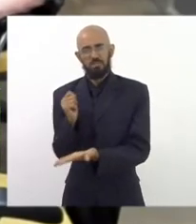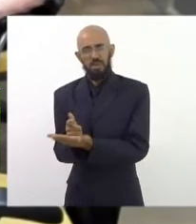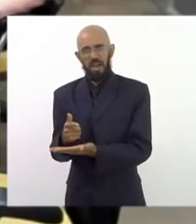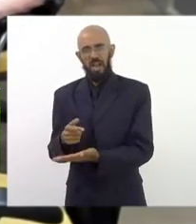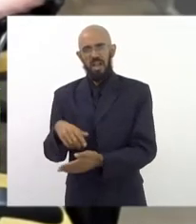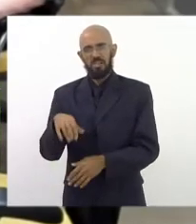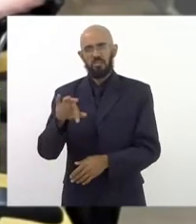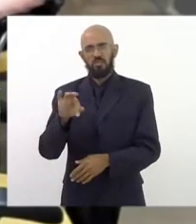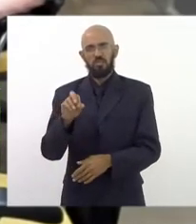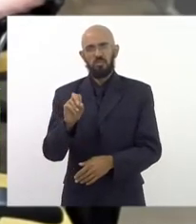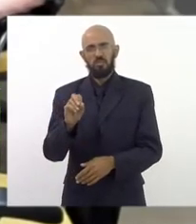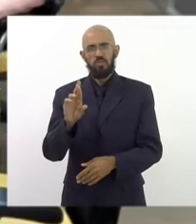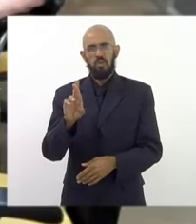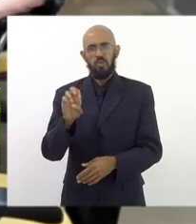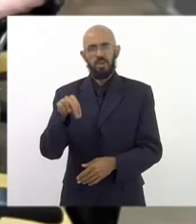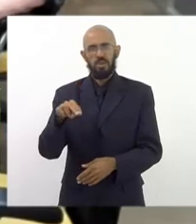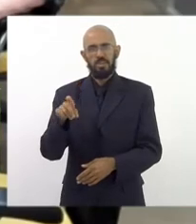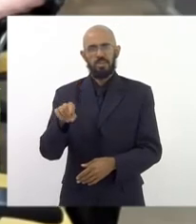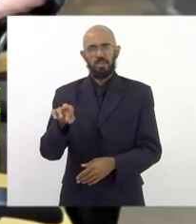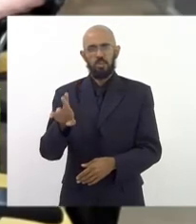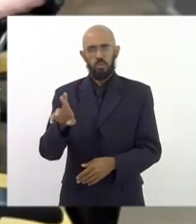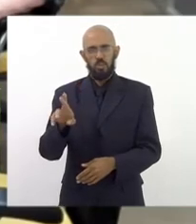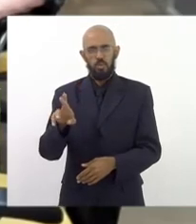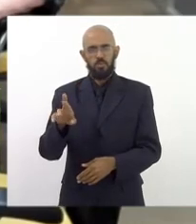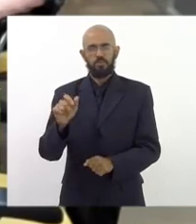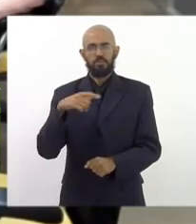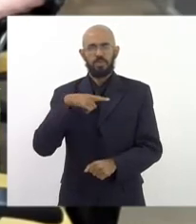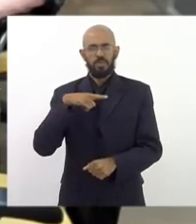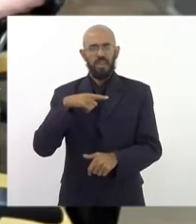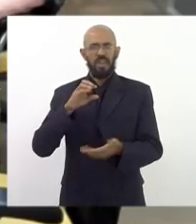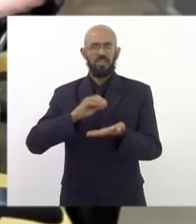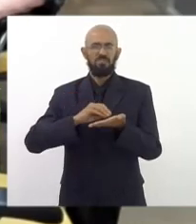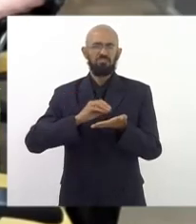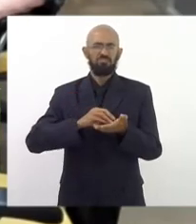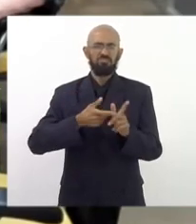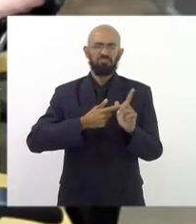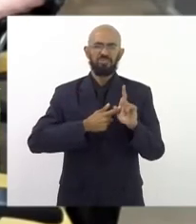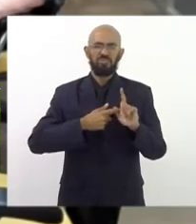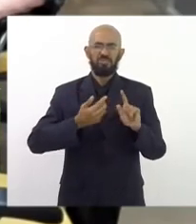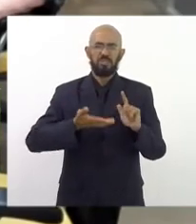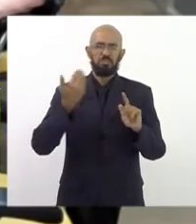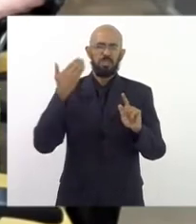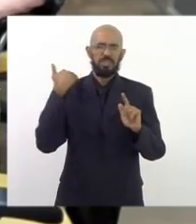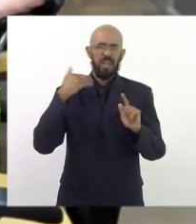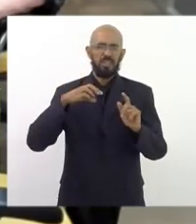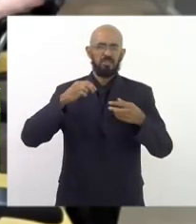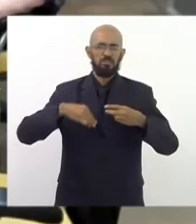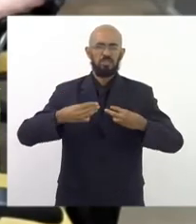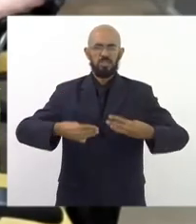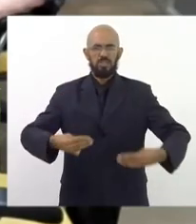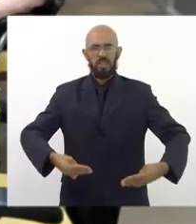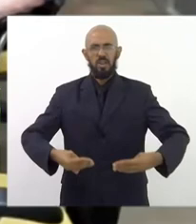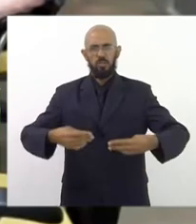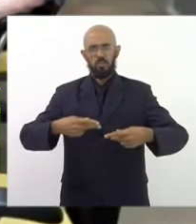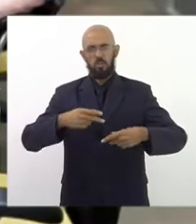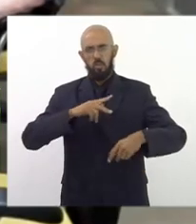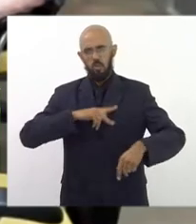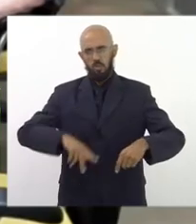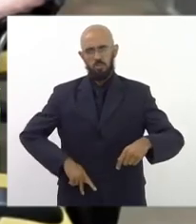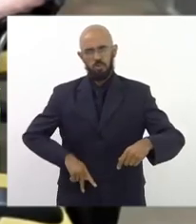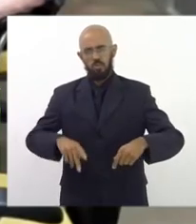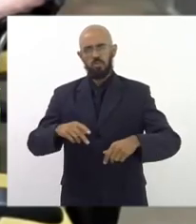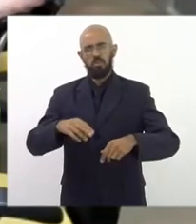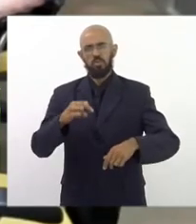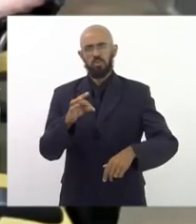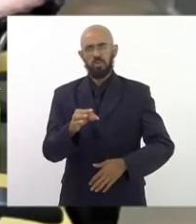anteriores que têm sido objetos de negociação com o Ministério Público, Tribunal de Contas, que se